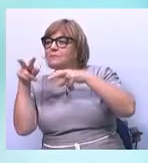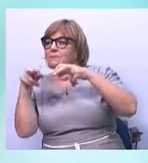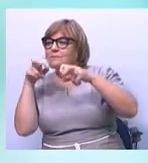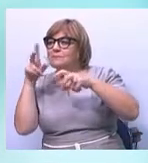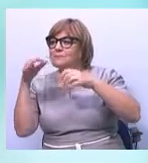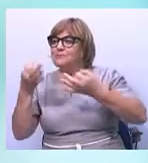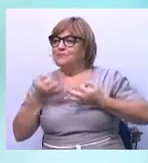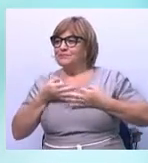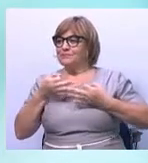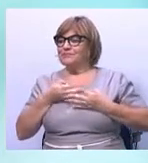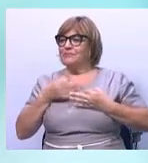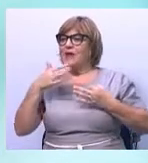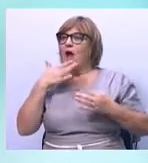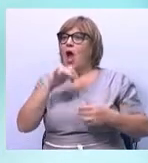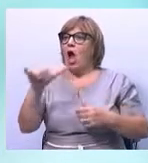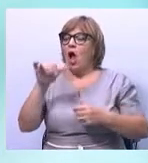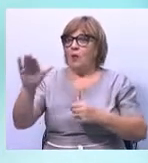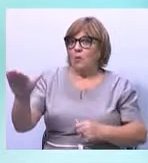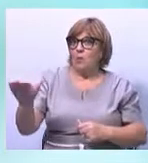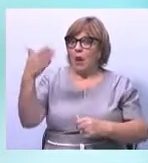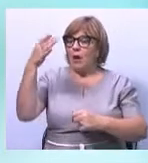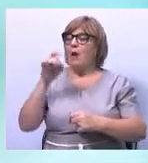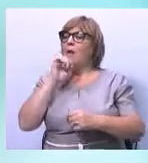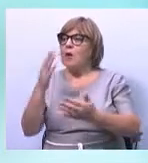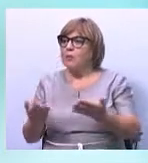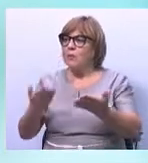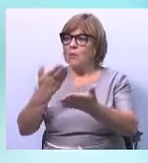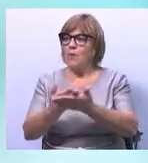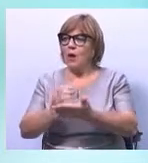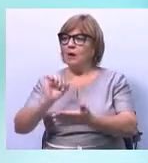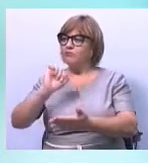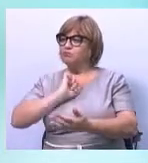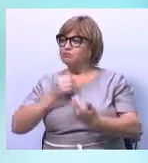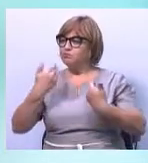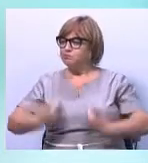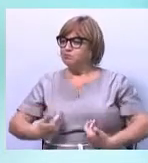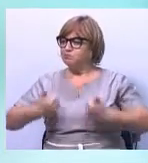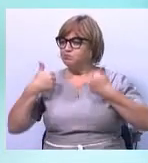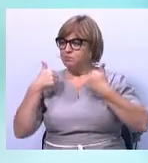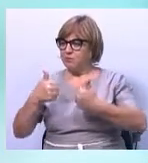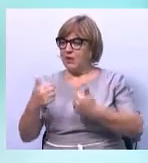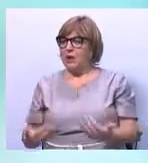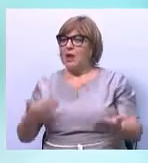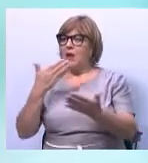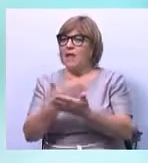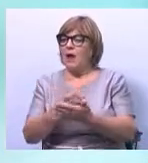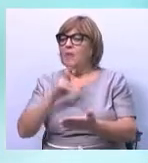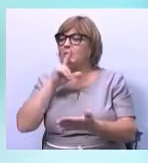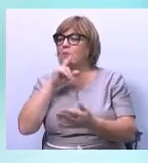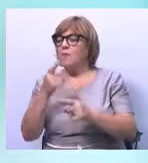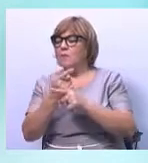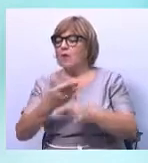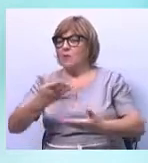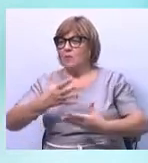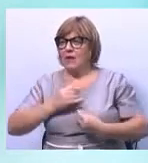forma a utilização de óleos essenciais pode contribuir para o nosso bem-estar. E para nos dar essas e outras respostas, temos o gosto